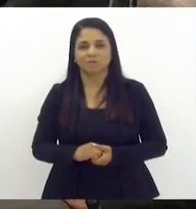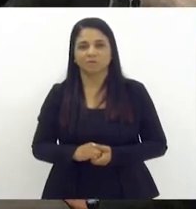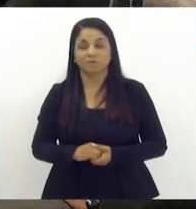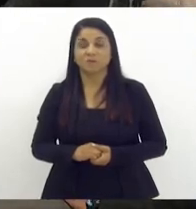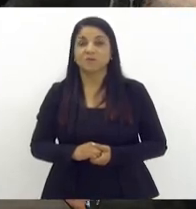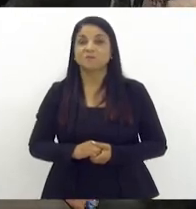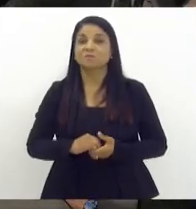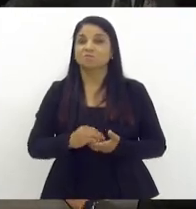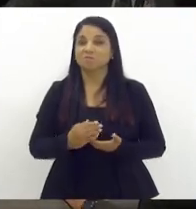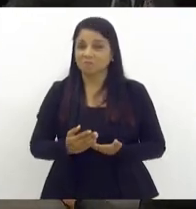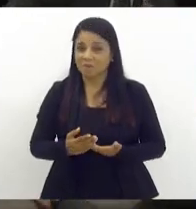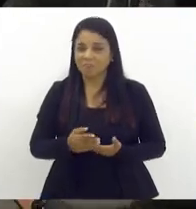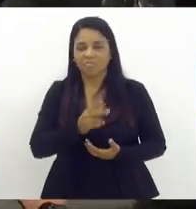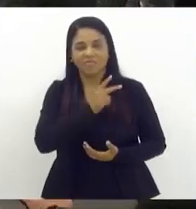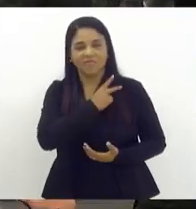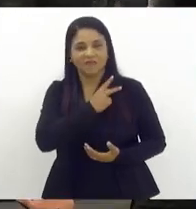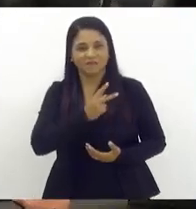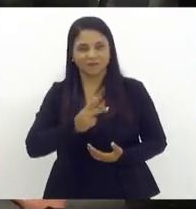Presidente